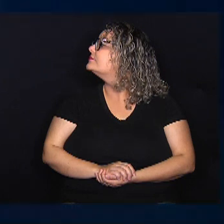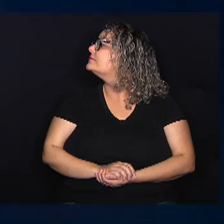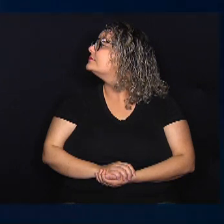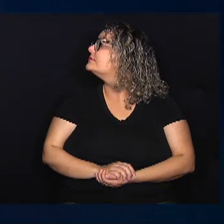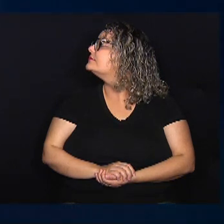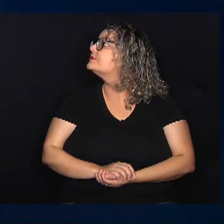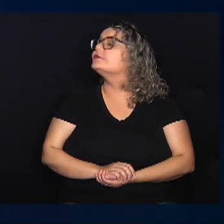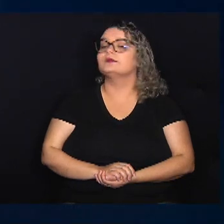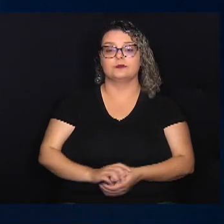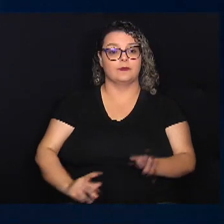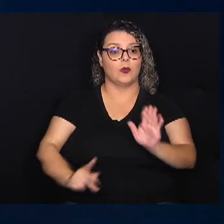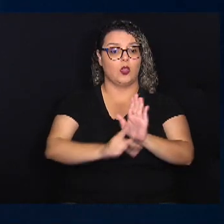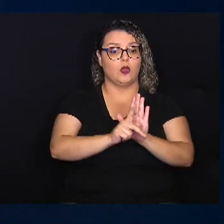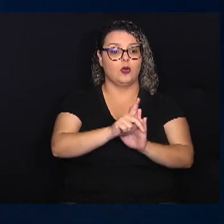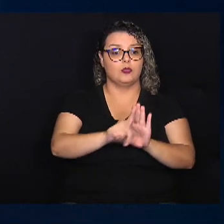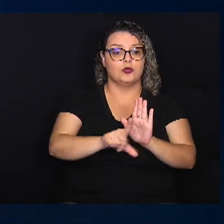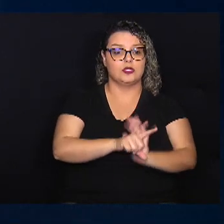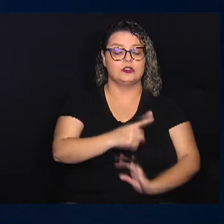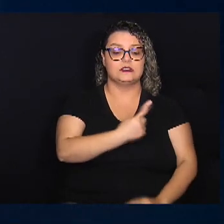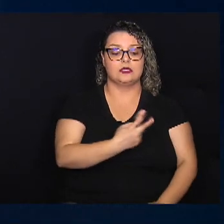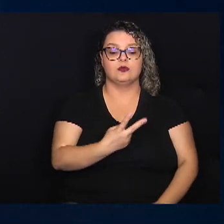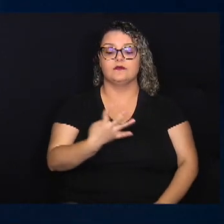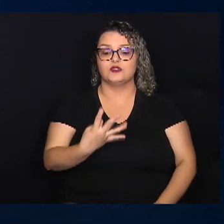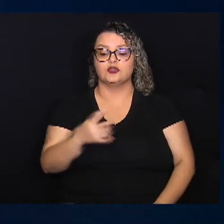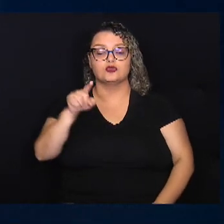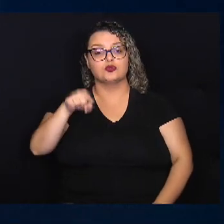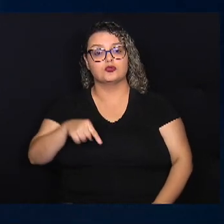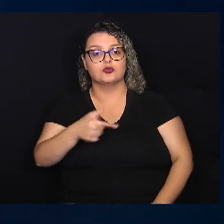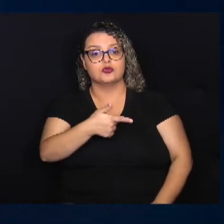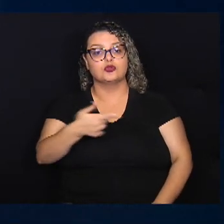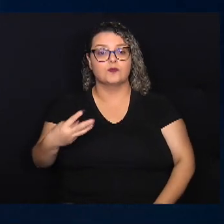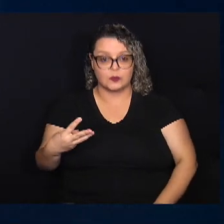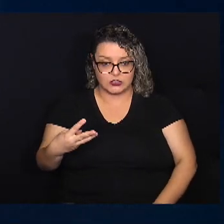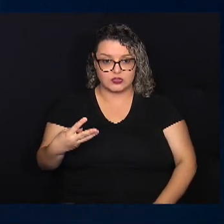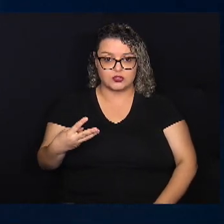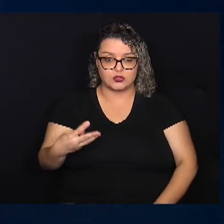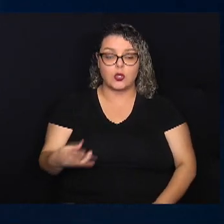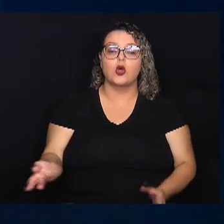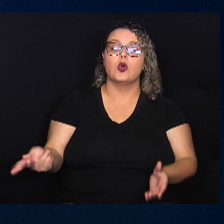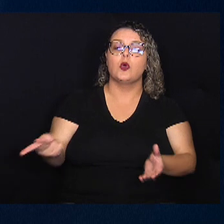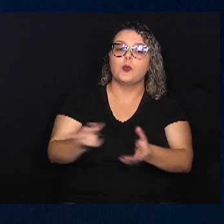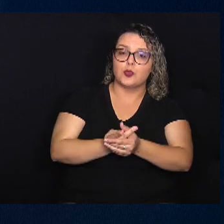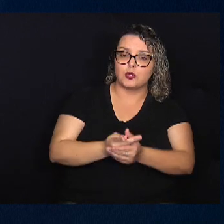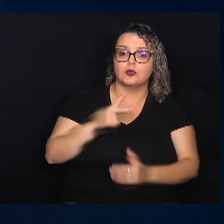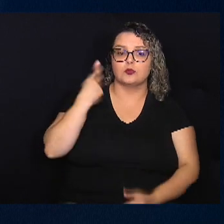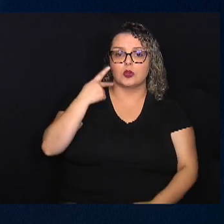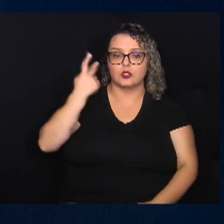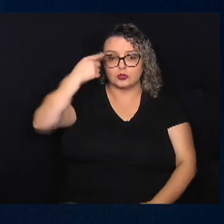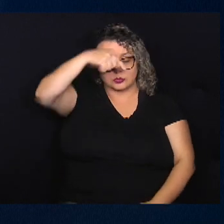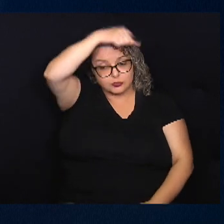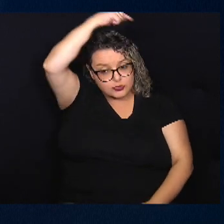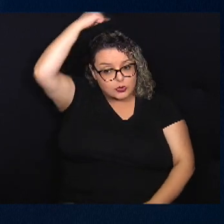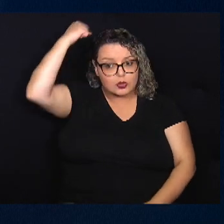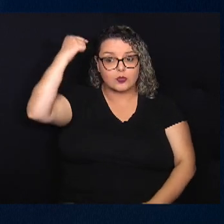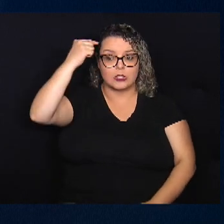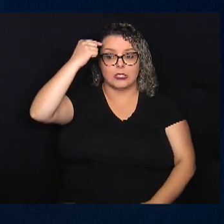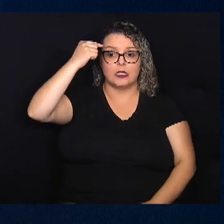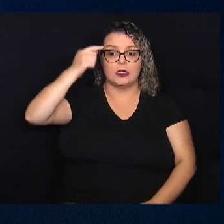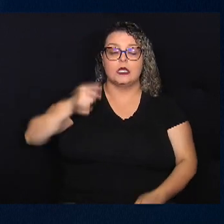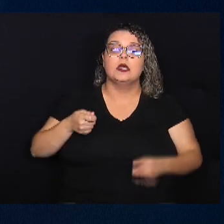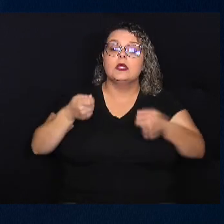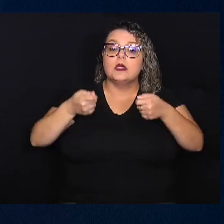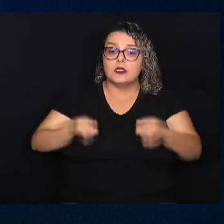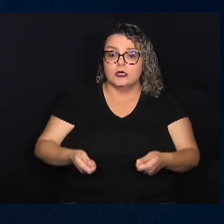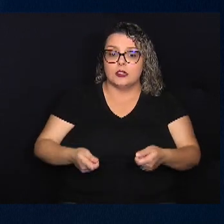O projeto de lei número 124 de 2023, protocolado pelo vereador Paulo Gaspar, estabelece